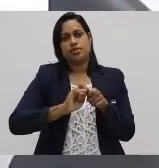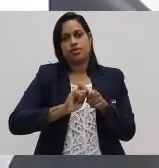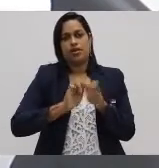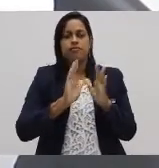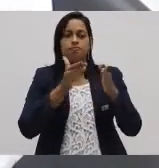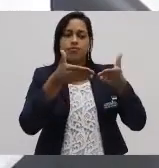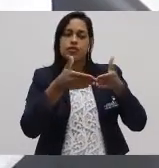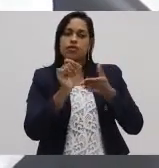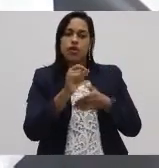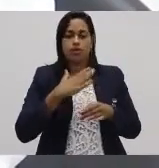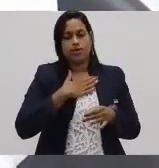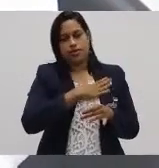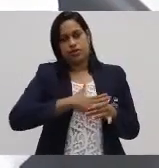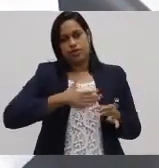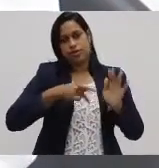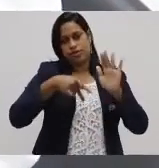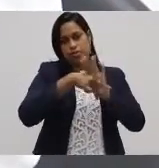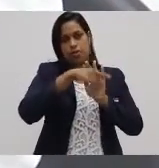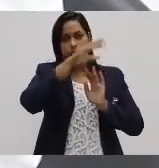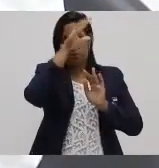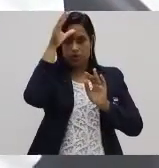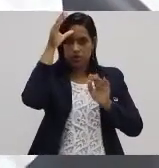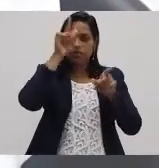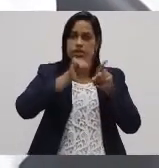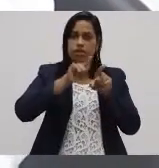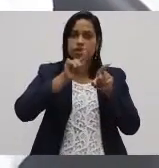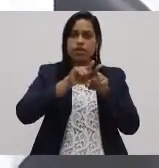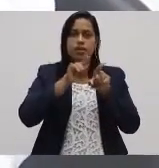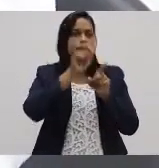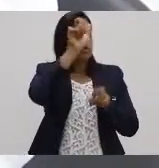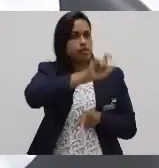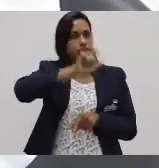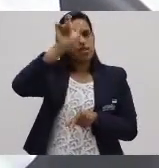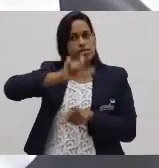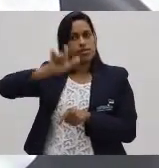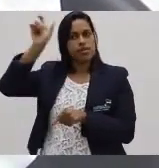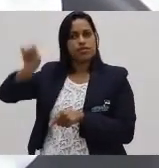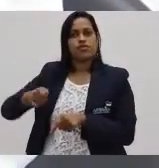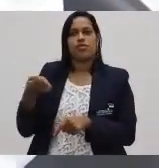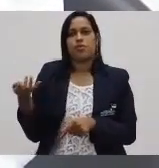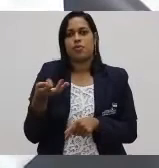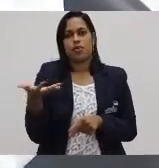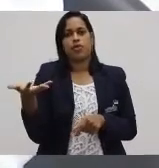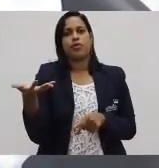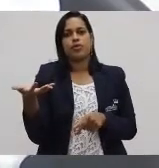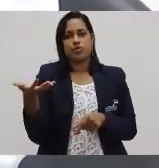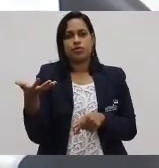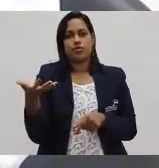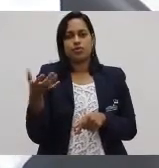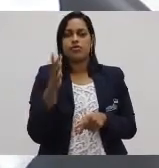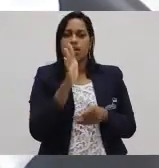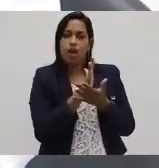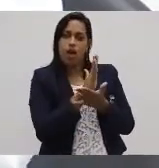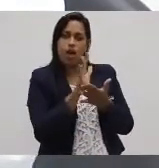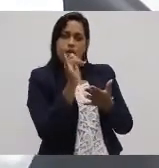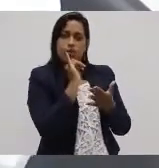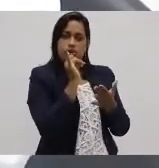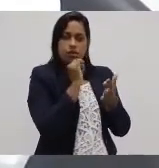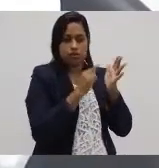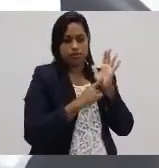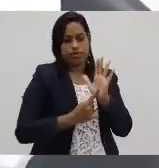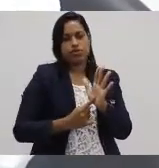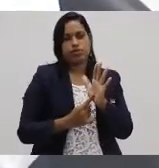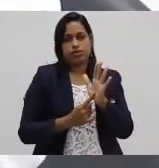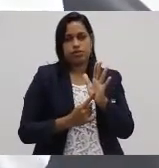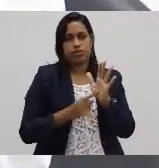de satisfação dos clientes e as características dos produtos ou serviços. Trouxe alguns exemplos aqui, um exemplo para